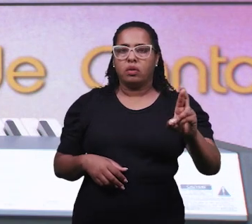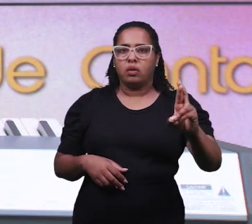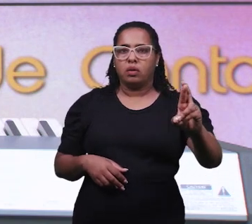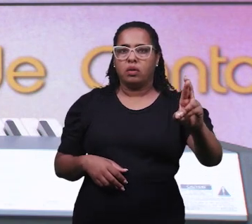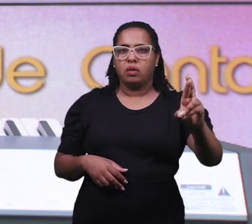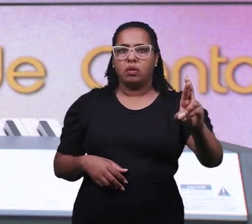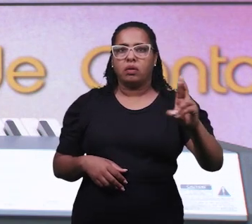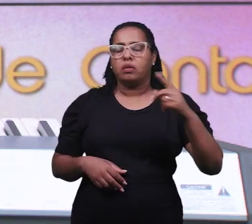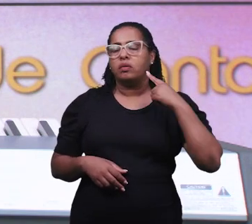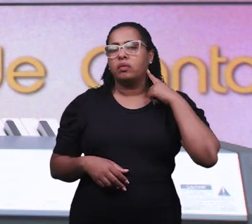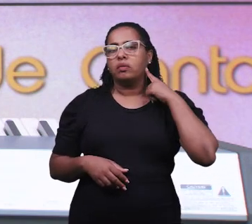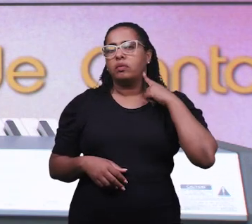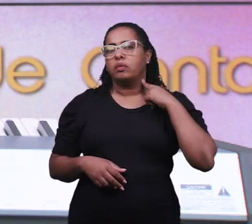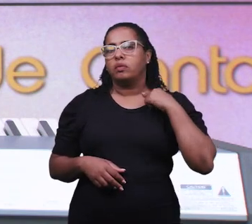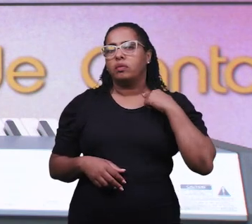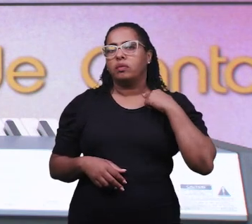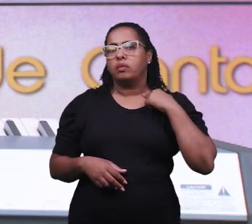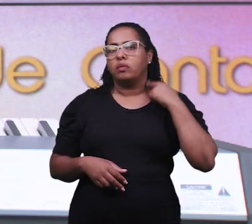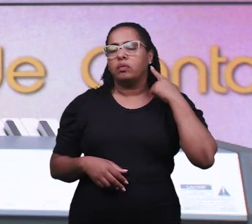Essa